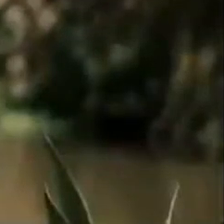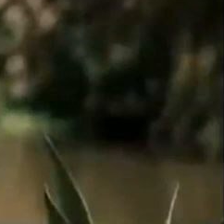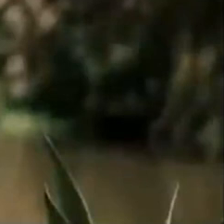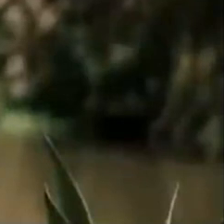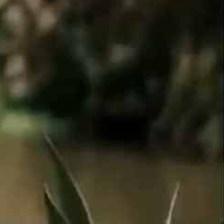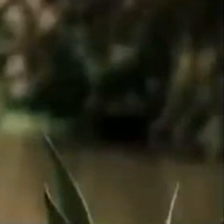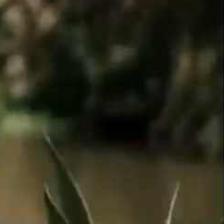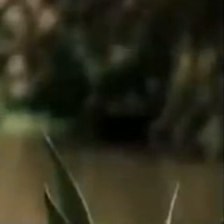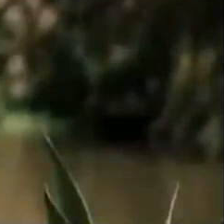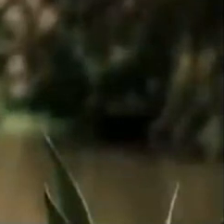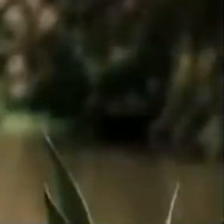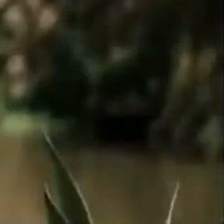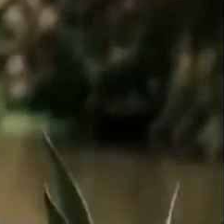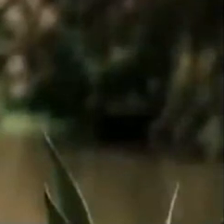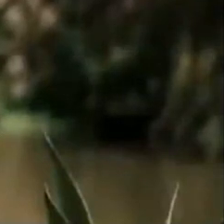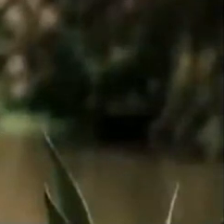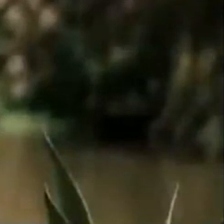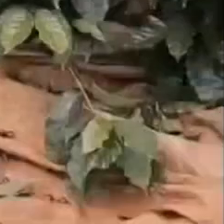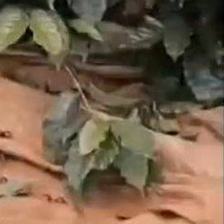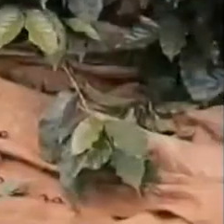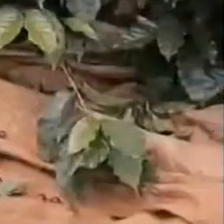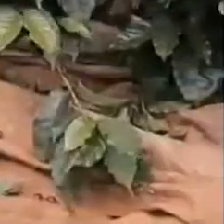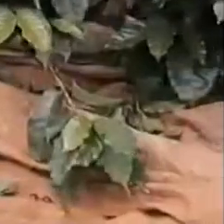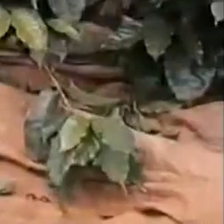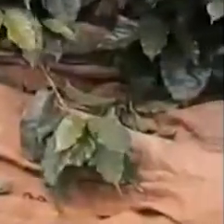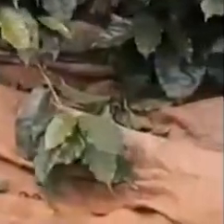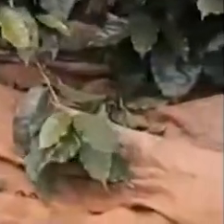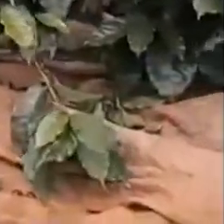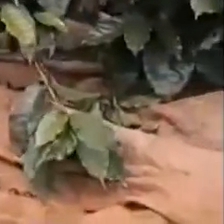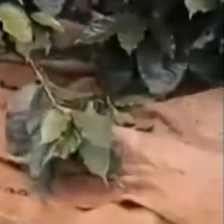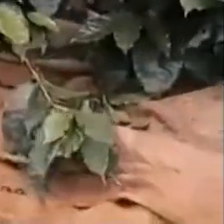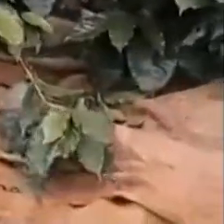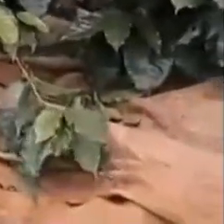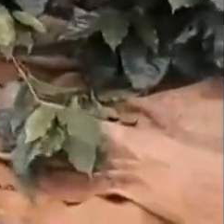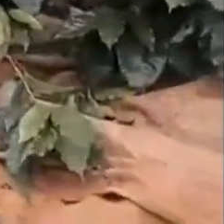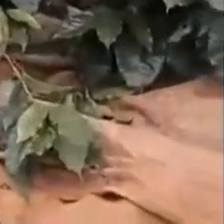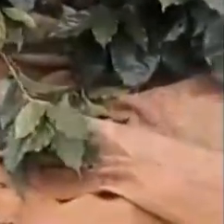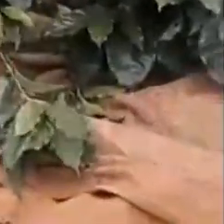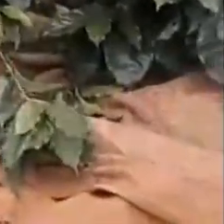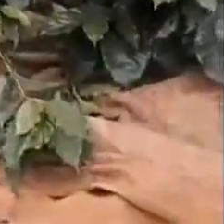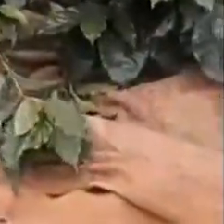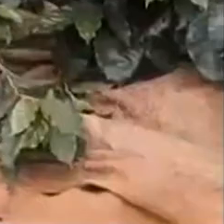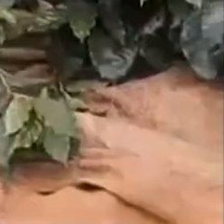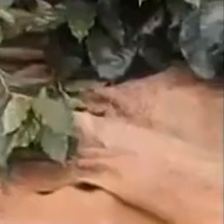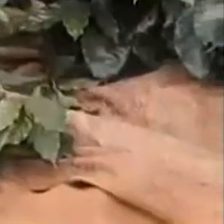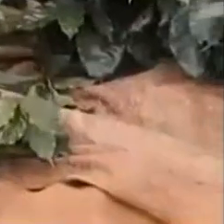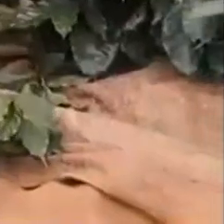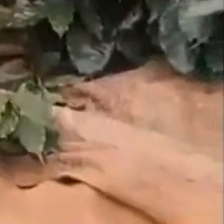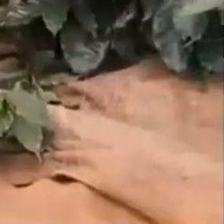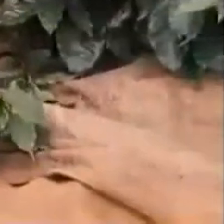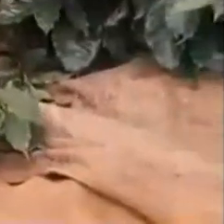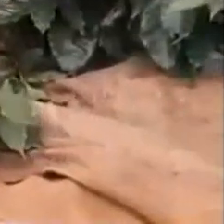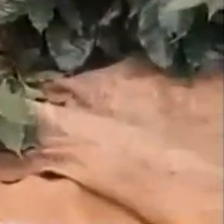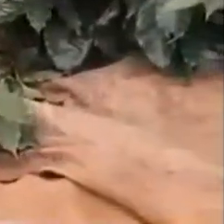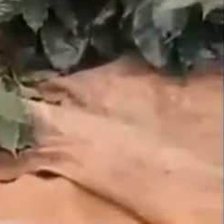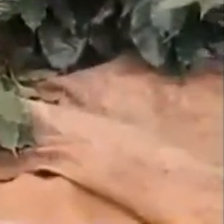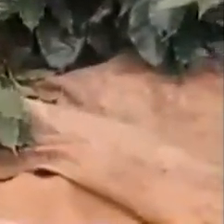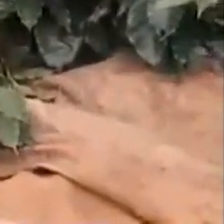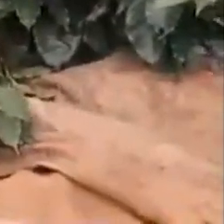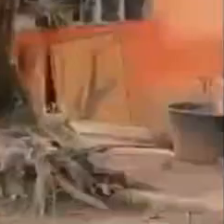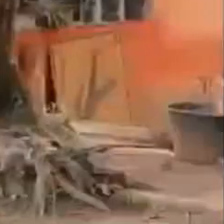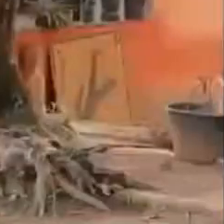sindicato e agora ele administrado pela prefeitura aí a prefeitura tem que delegar responsabilidade para sindicato ou tocar por ela e muitas prefeituras não tem